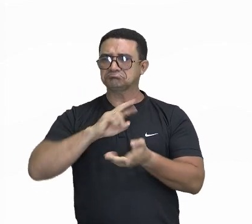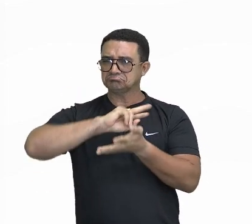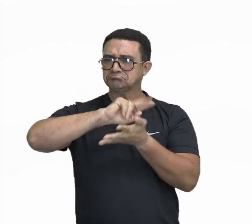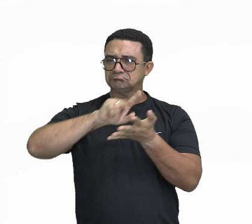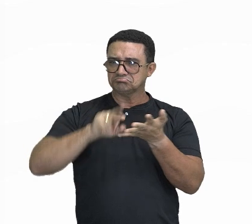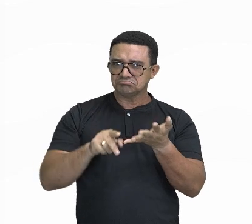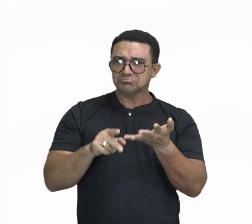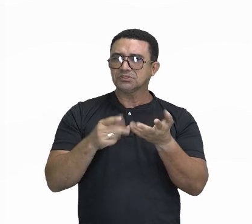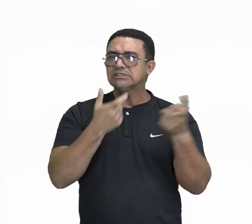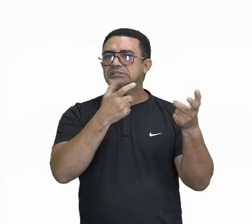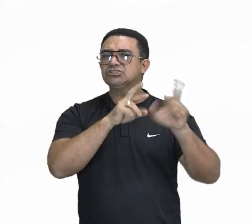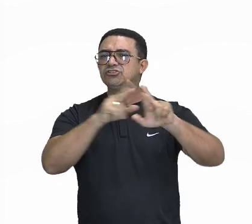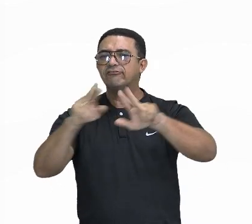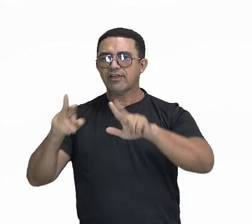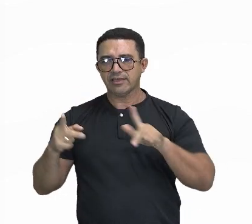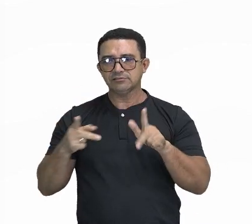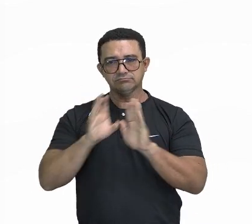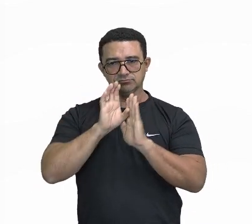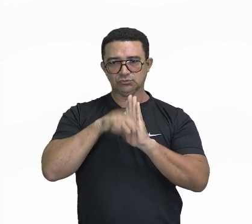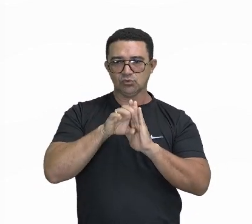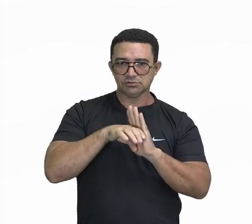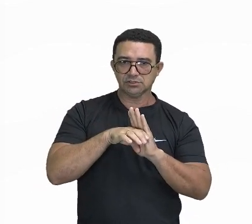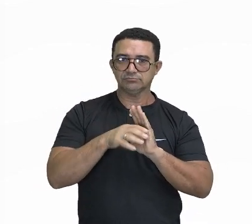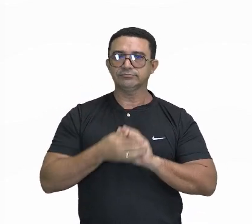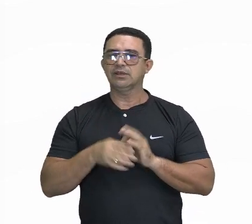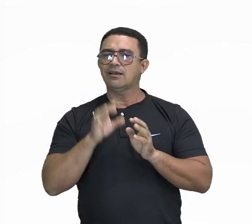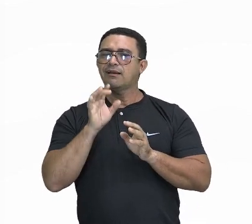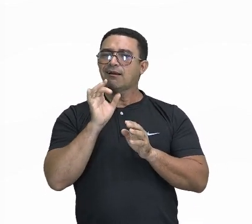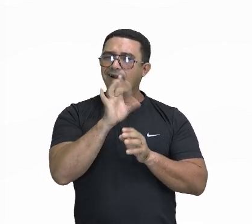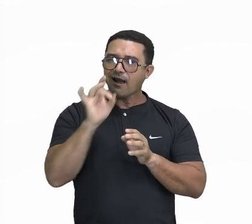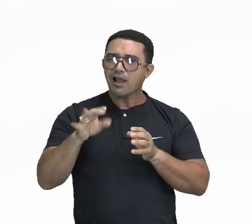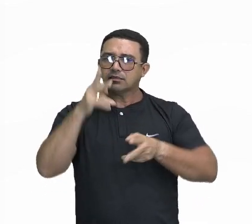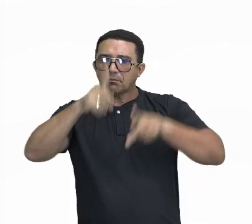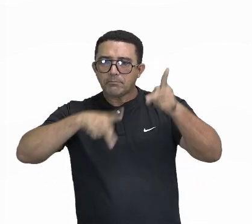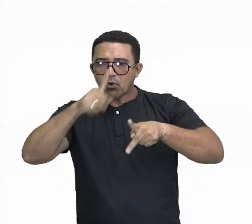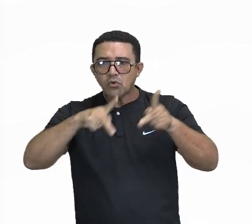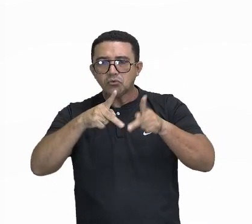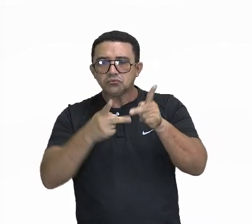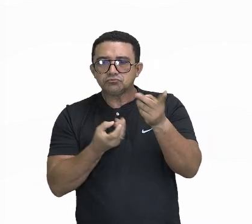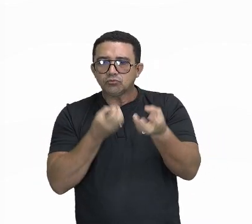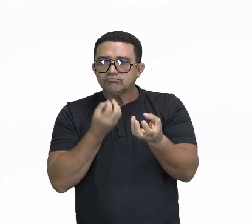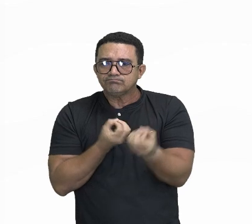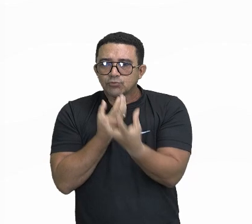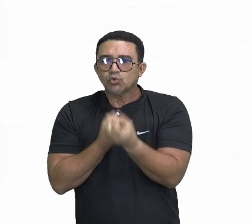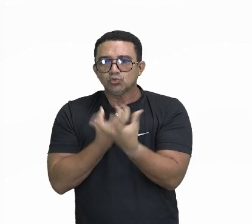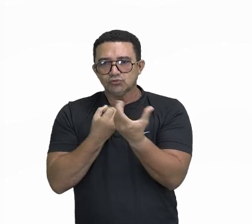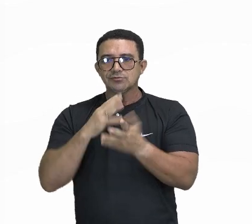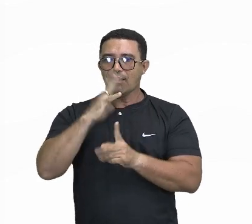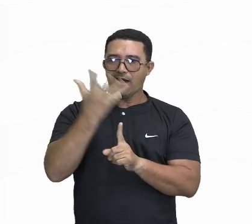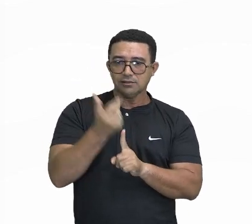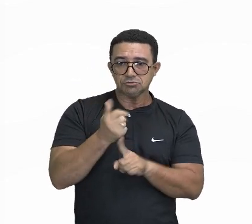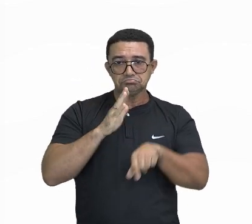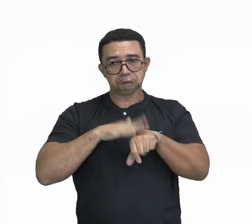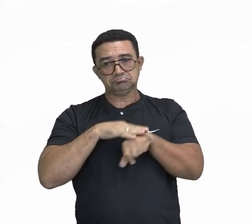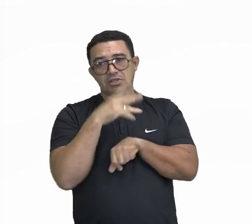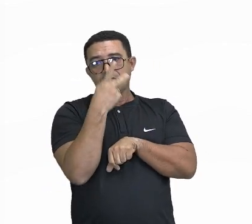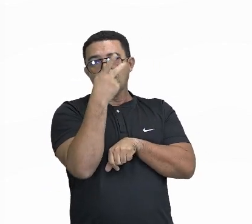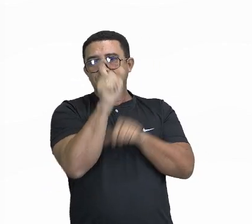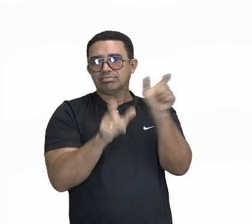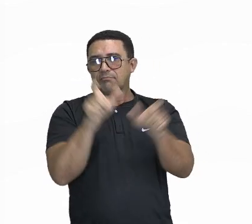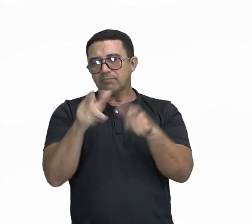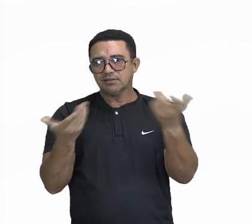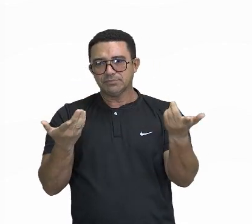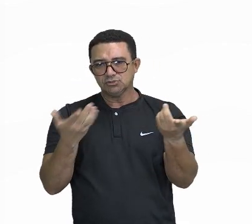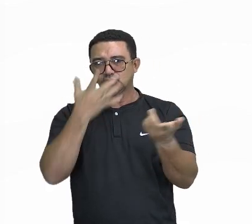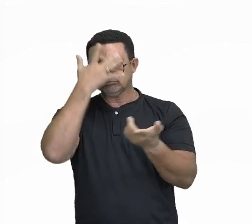com diferentes conceitos. Cada civilização produz arte, a define, dependendo de seus